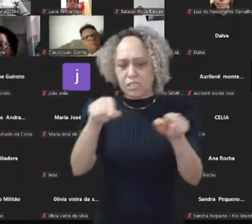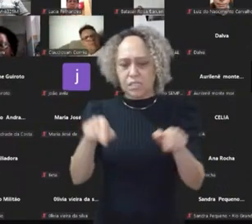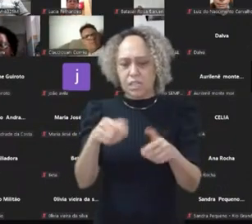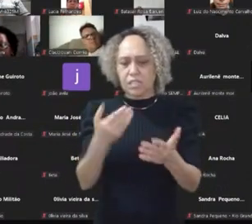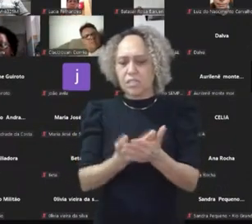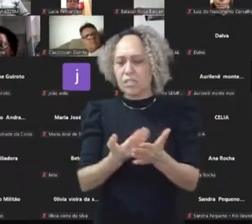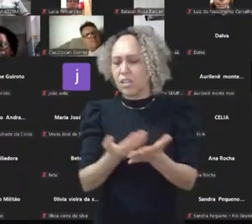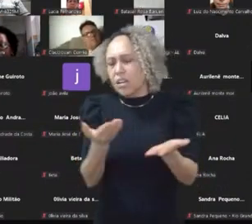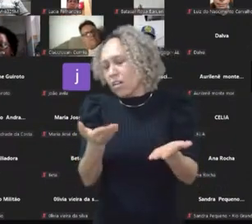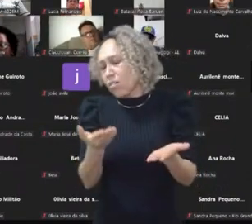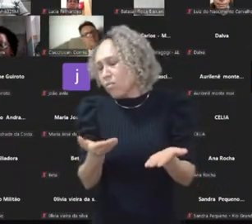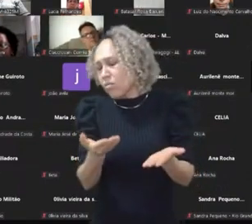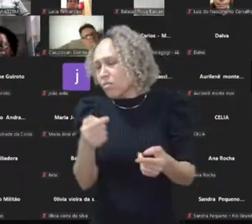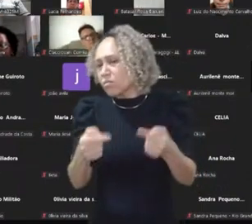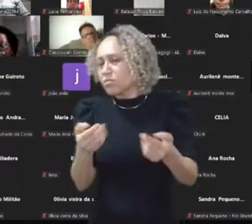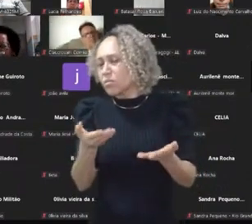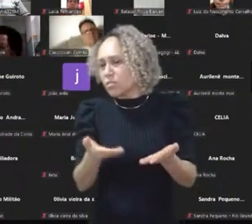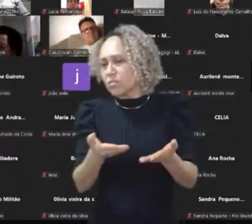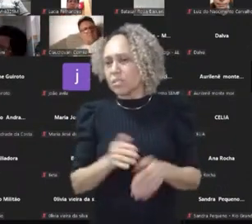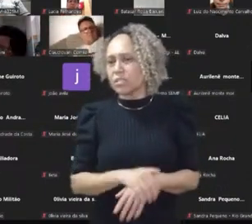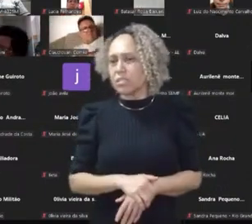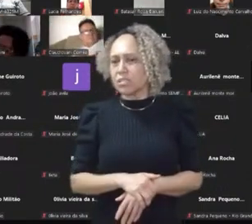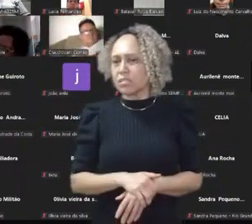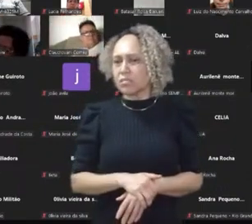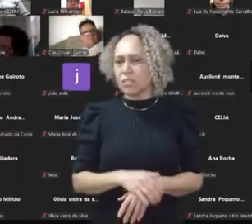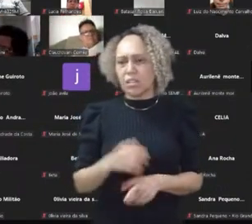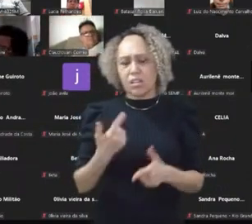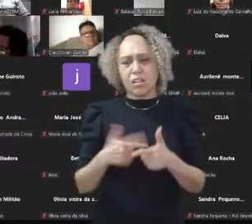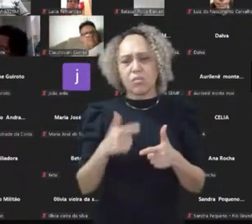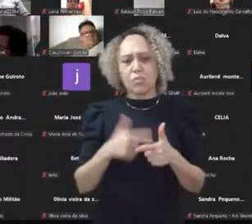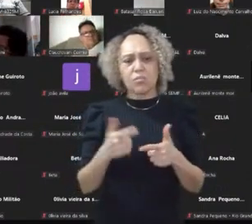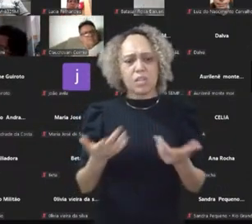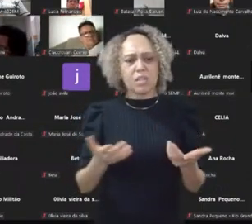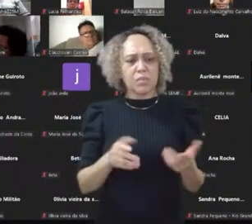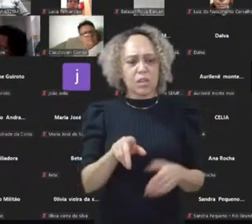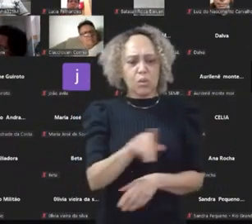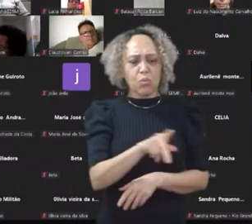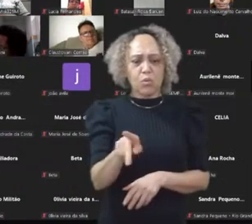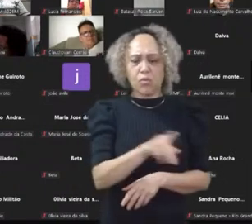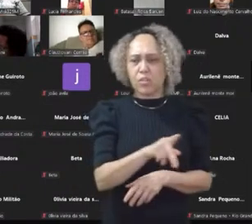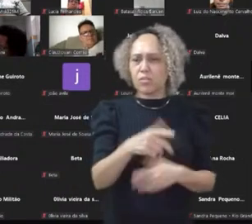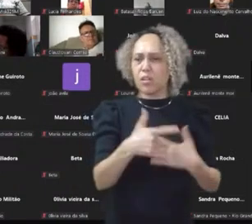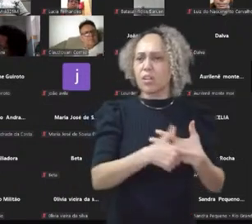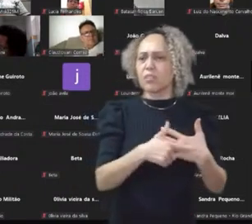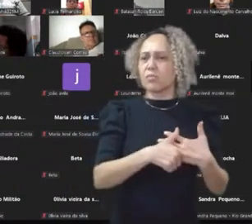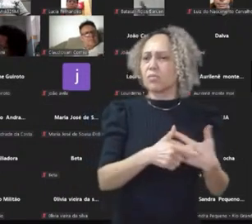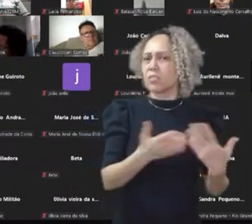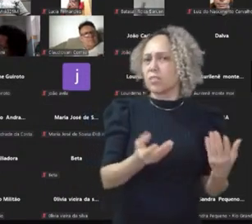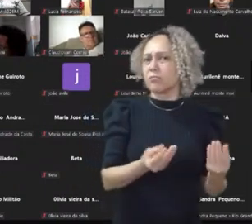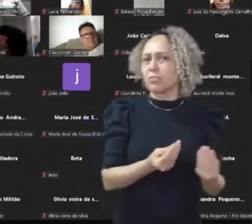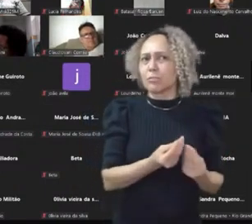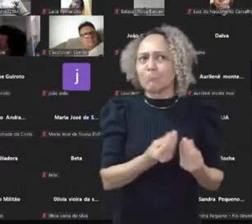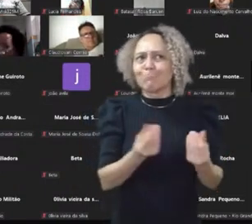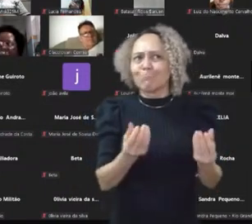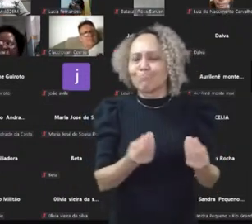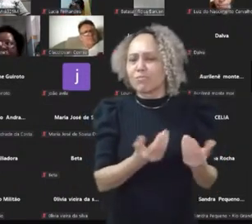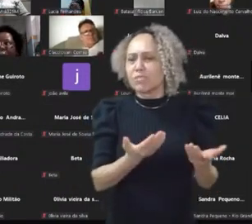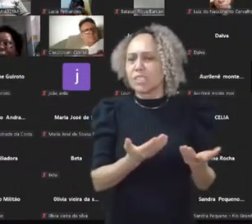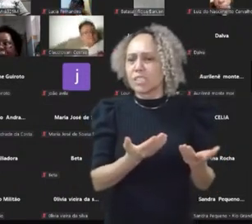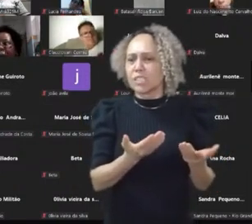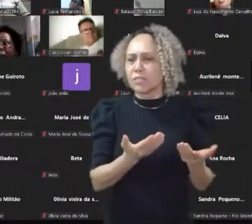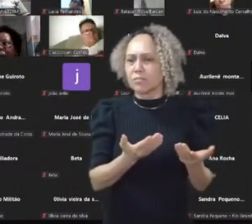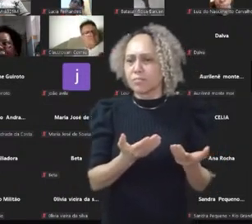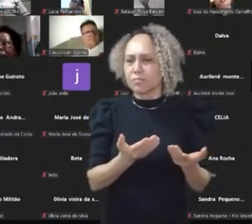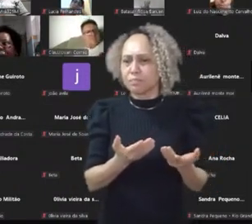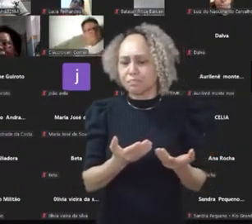a a função do professor ali fica comprometida avançou em proibir o uso